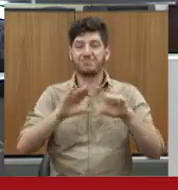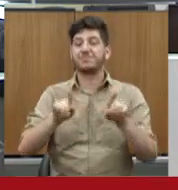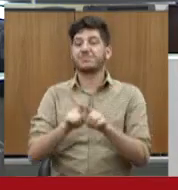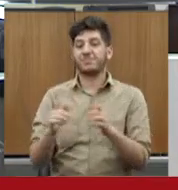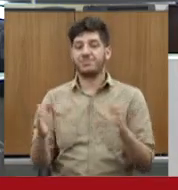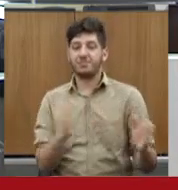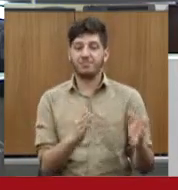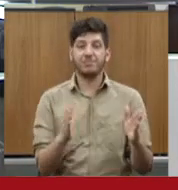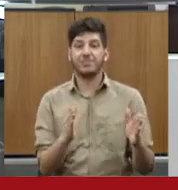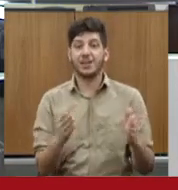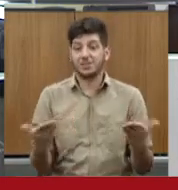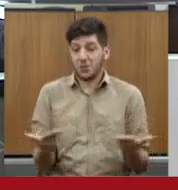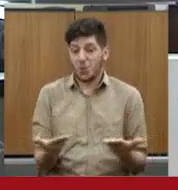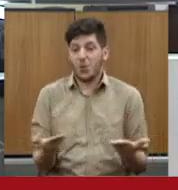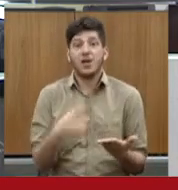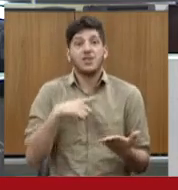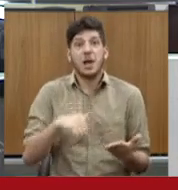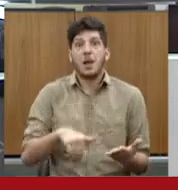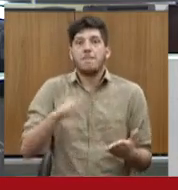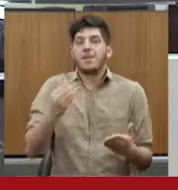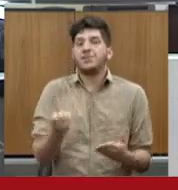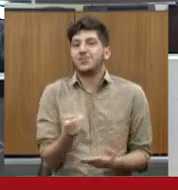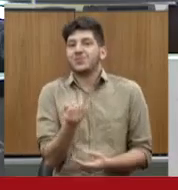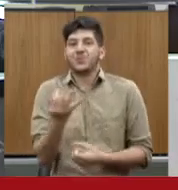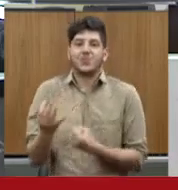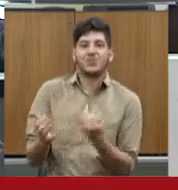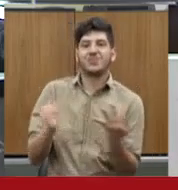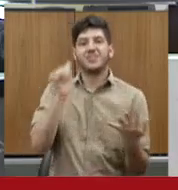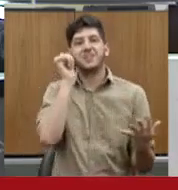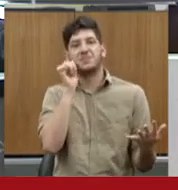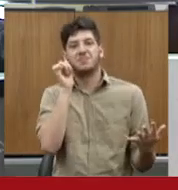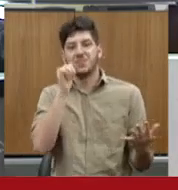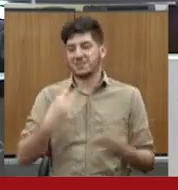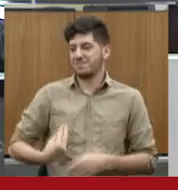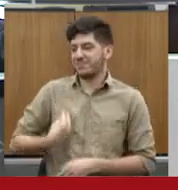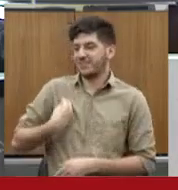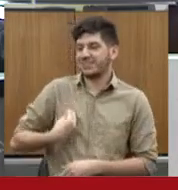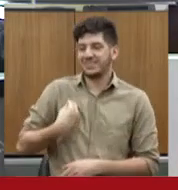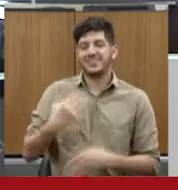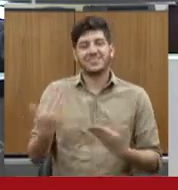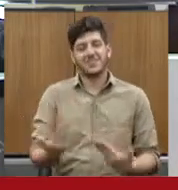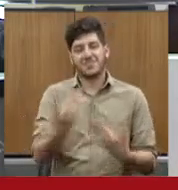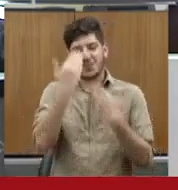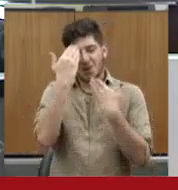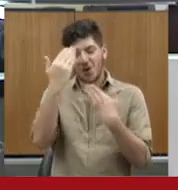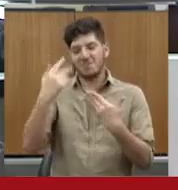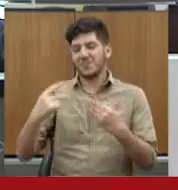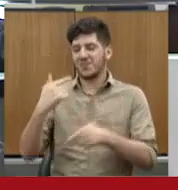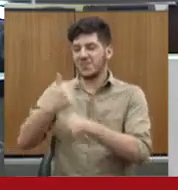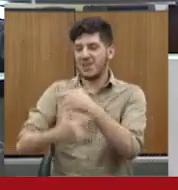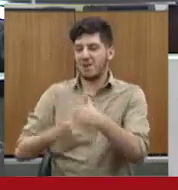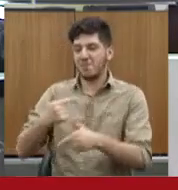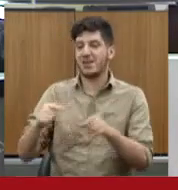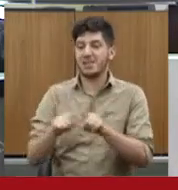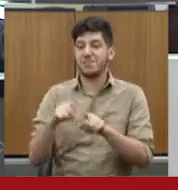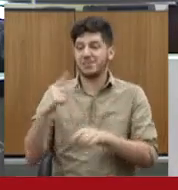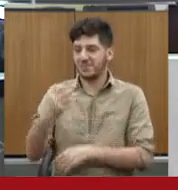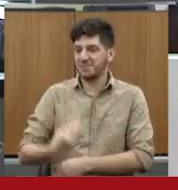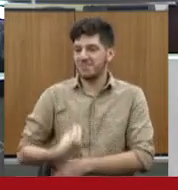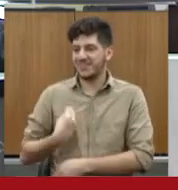a maior bancada feminina da história do parlamento aqui da Assembleia, então obrigado por seu trabalho e por sua presença.